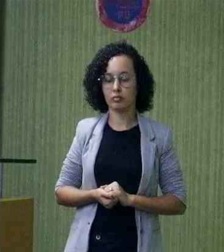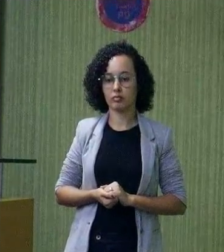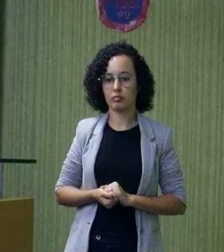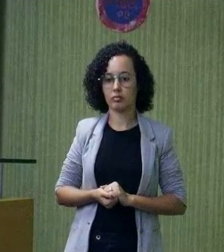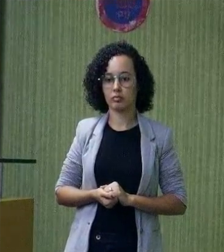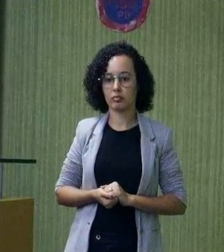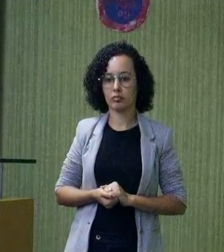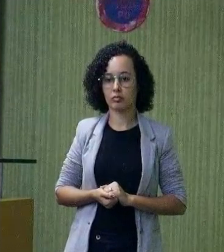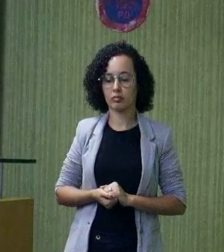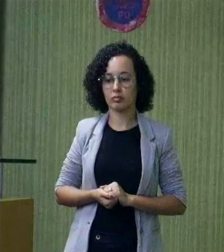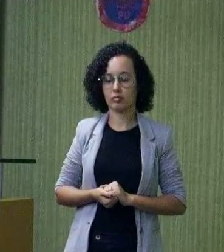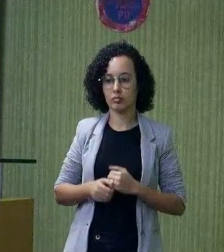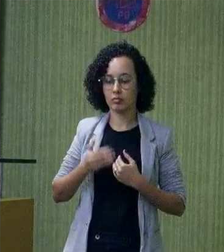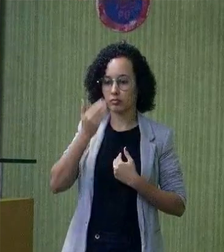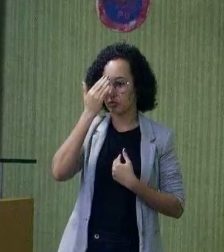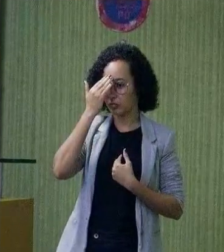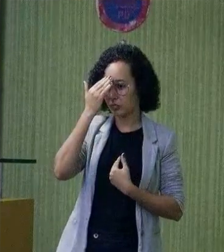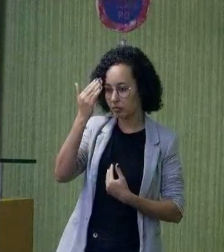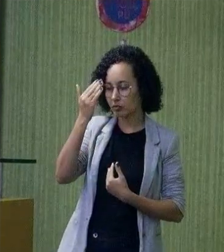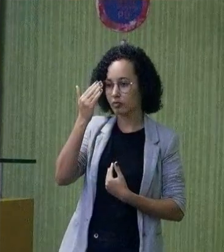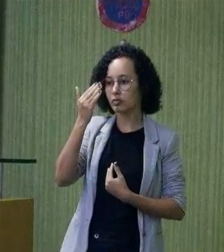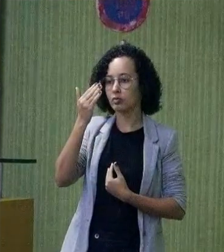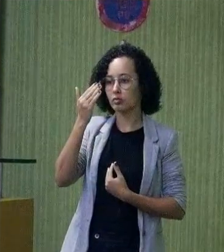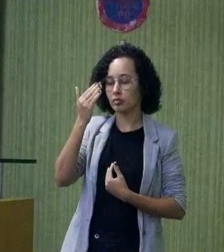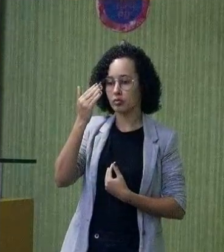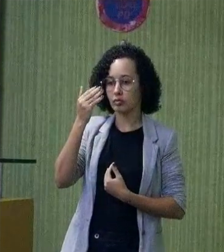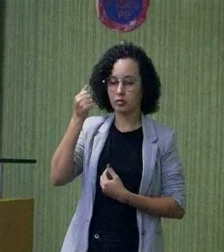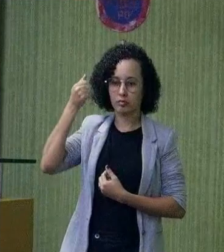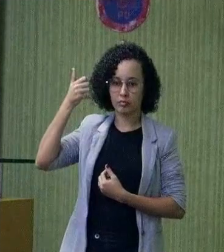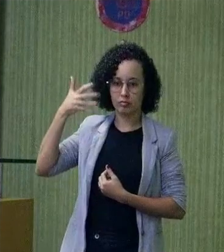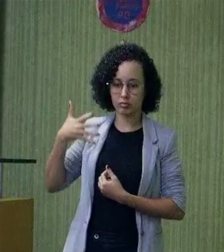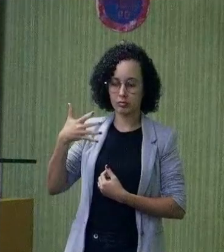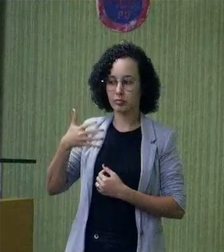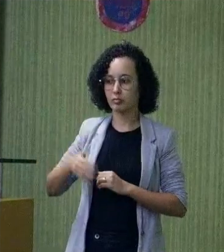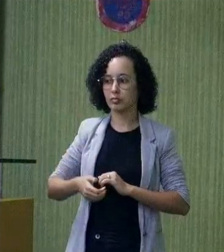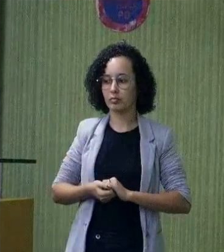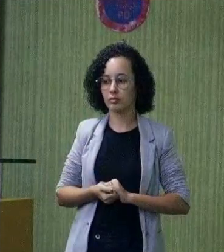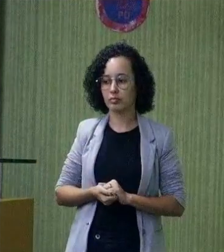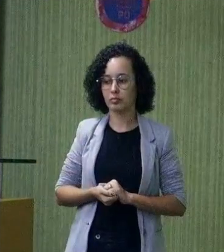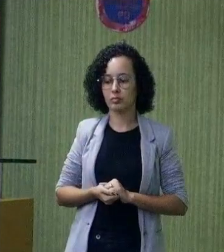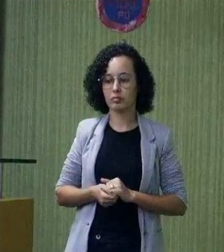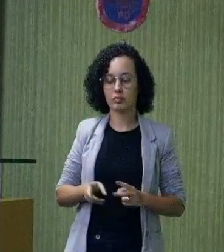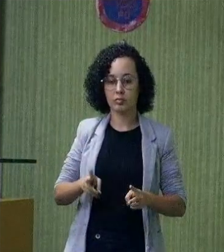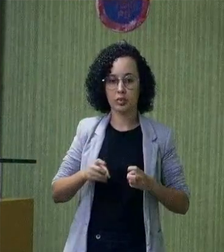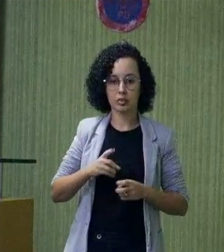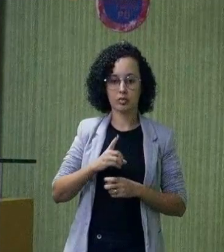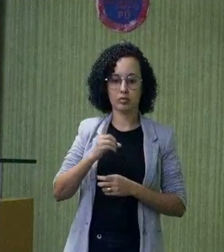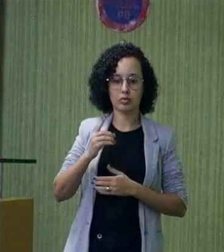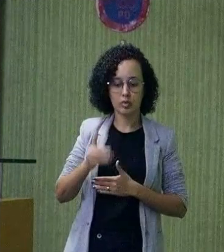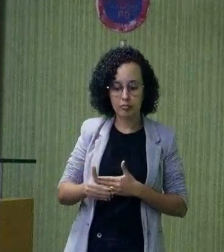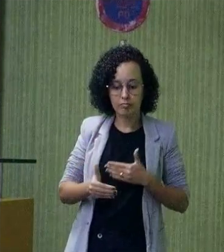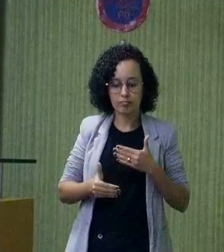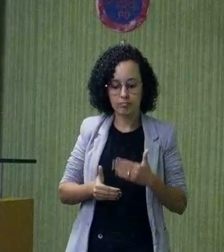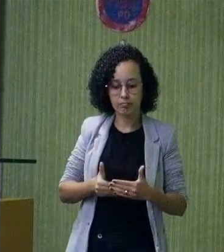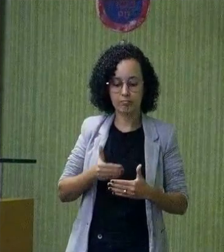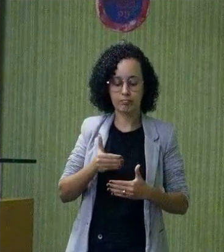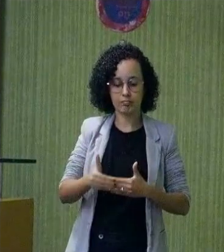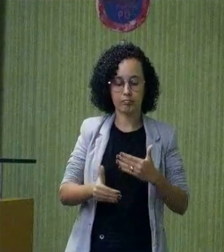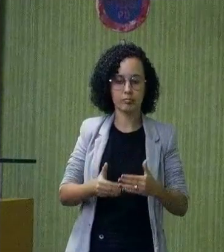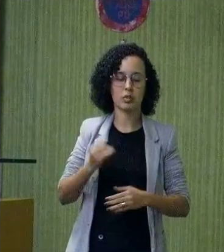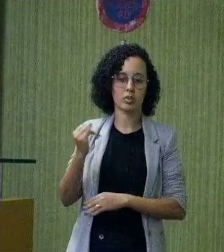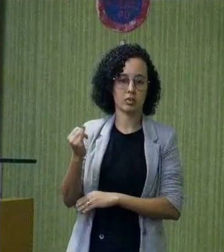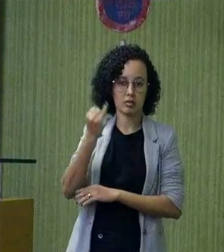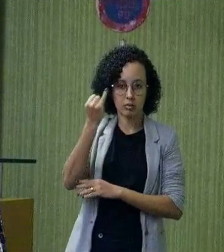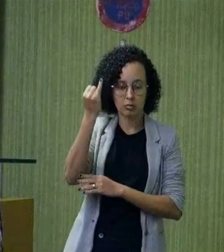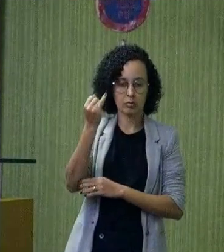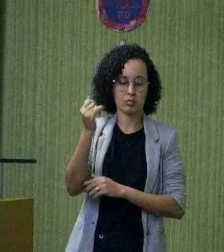obrigada obrigada D pela explanação e a gente viu aí que é um dia de cada vez né e ância